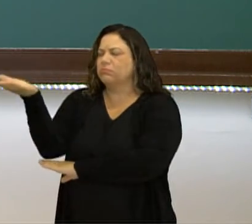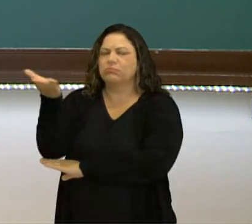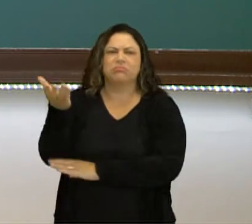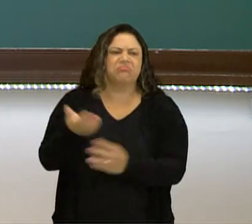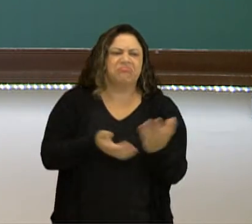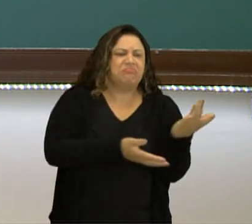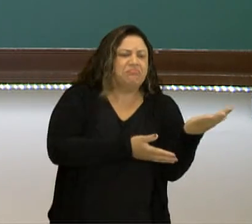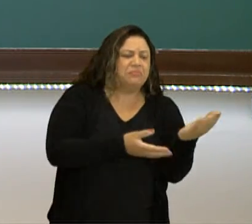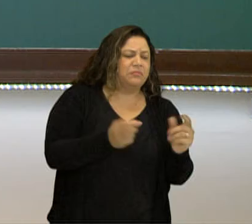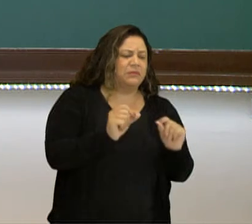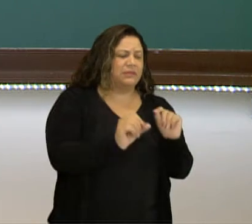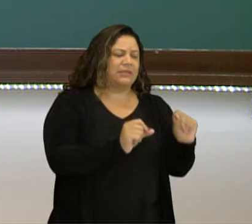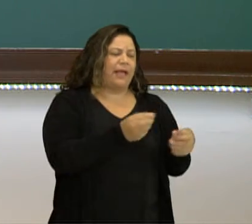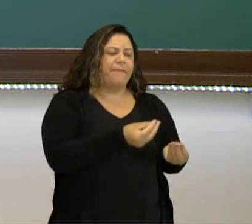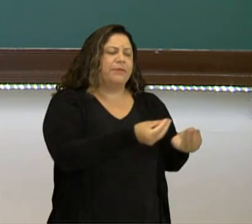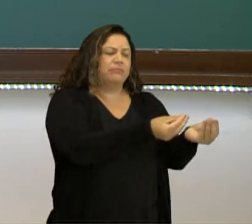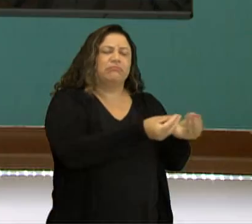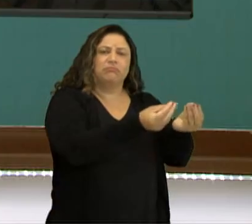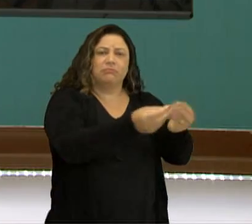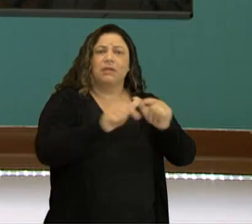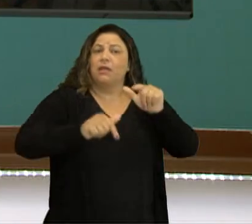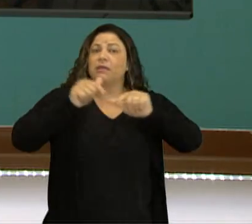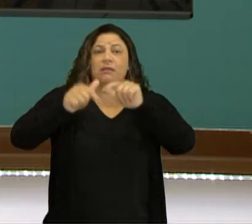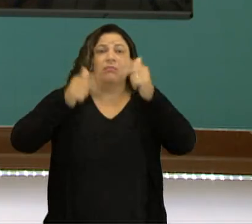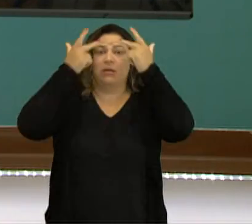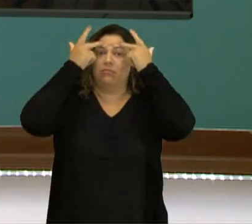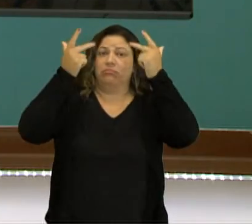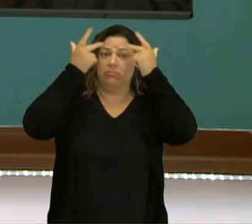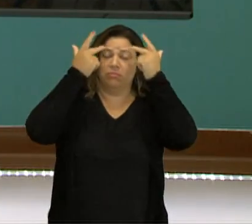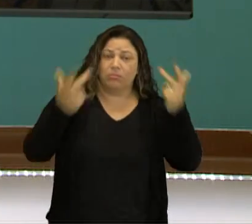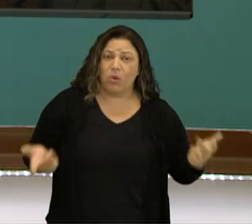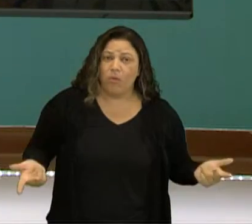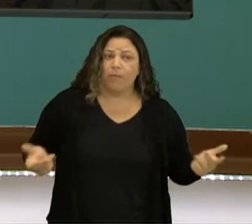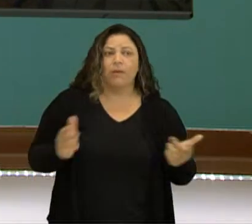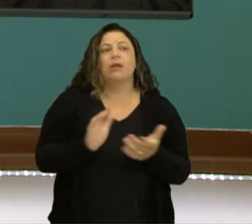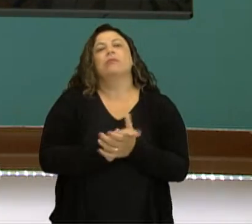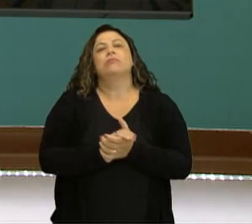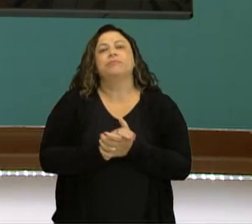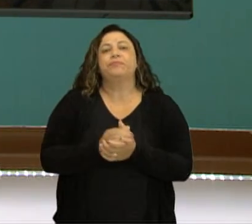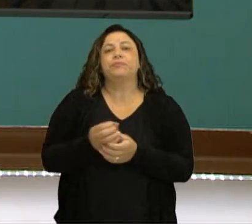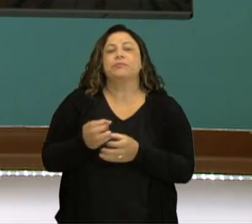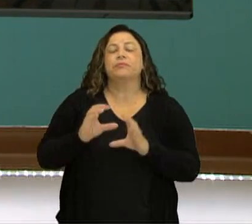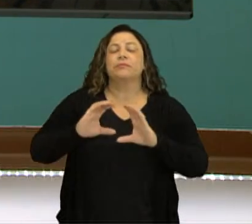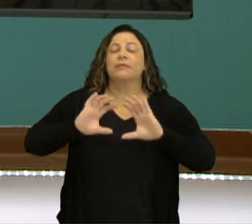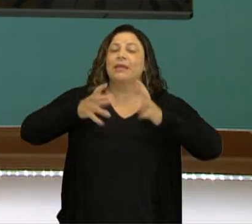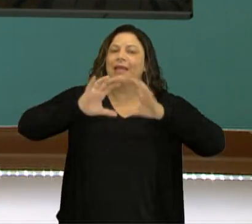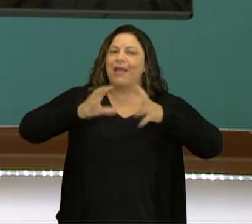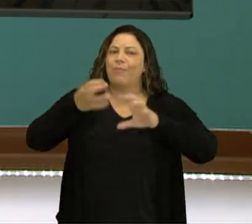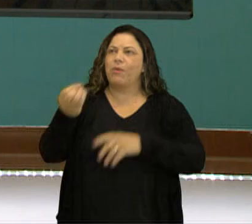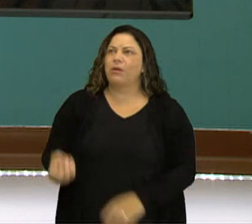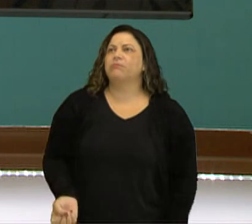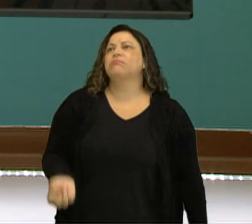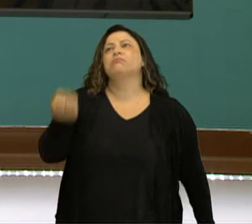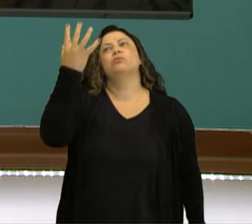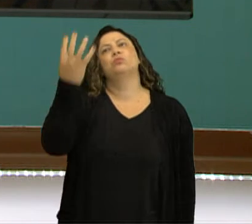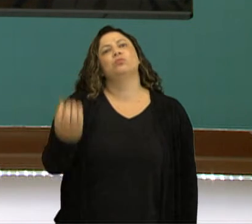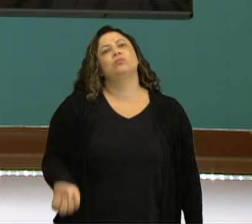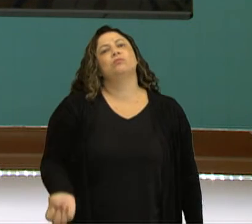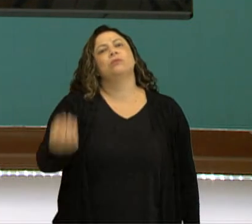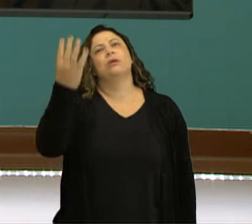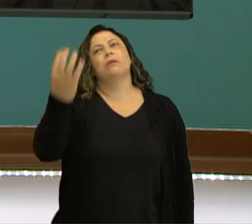Aquela ideia do projétil do avião. No caso, a bolinha está participando do movimento do